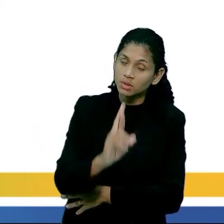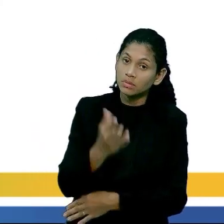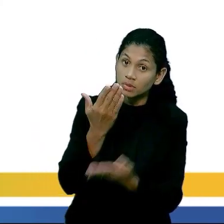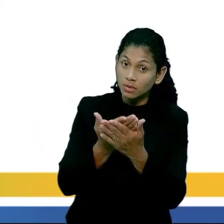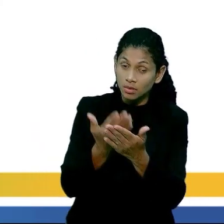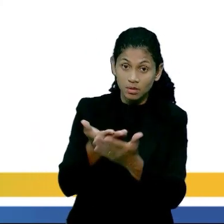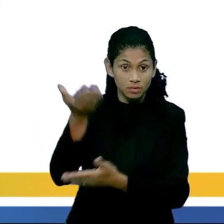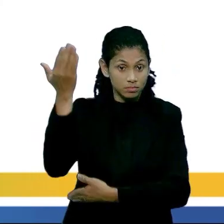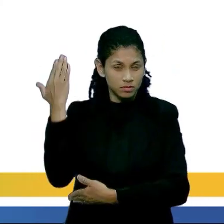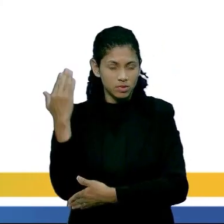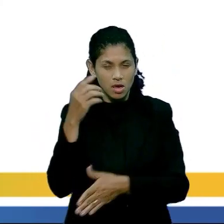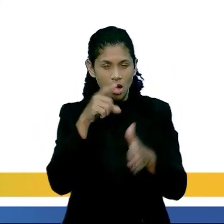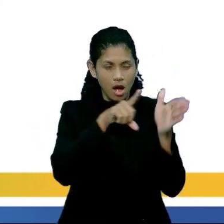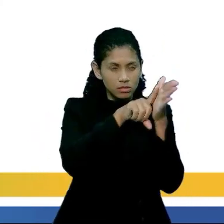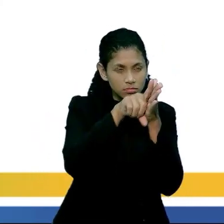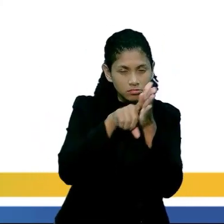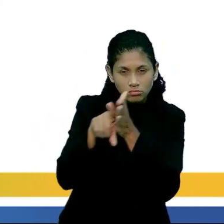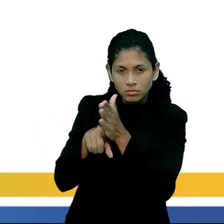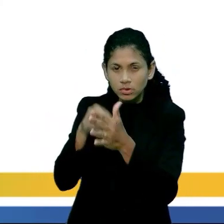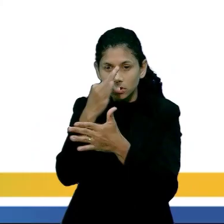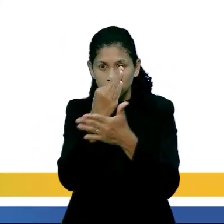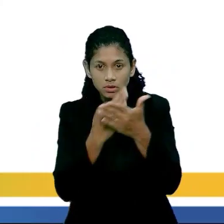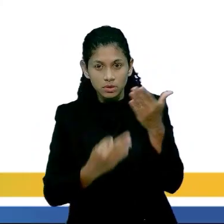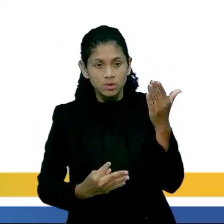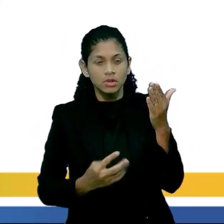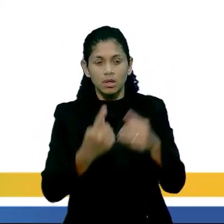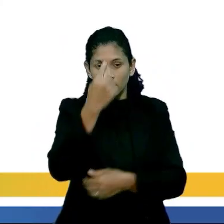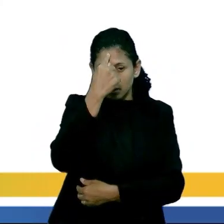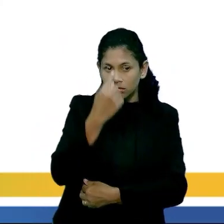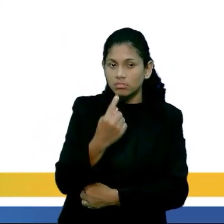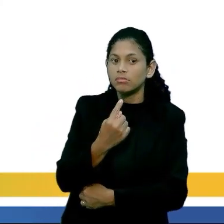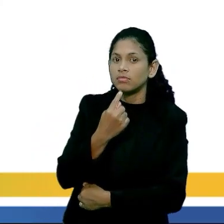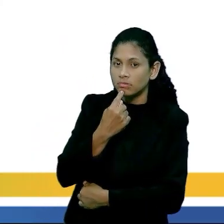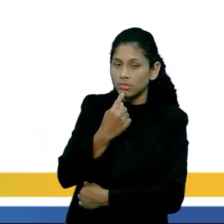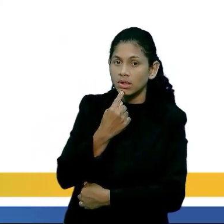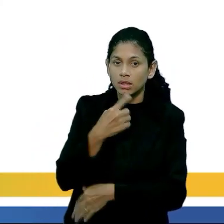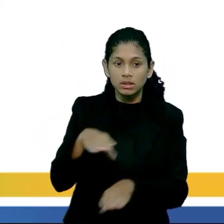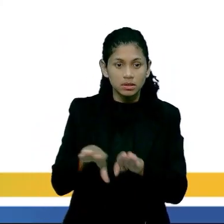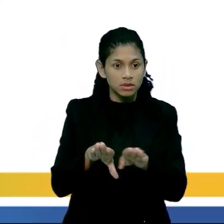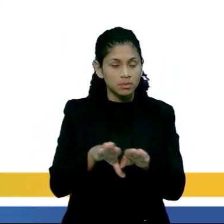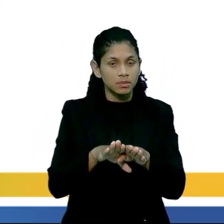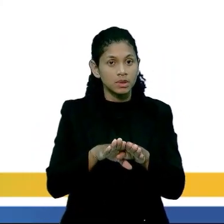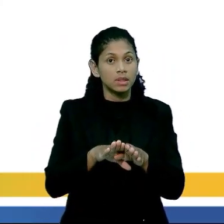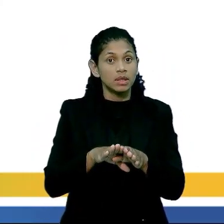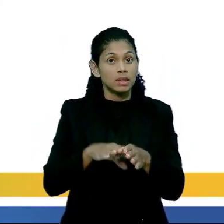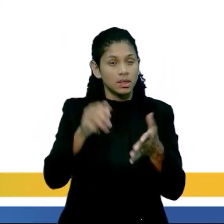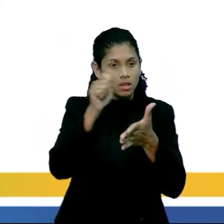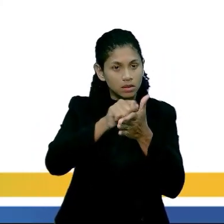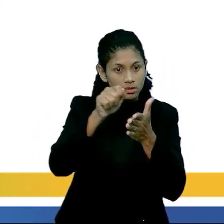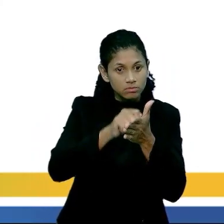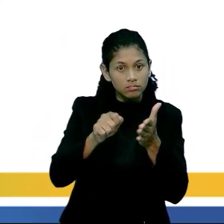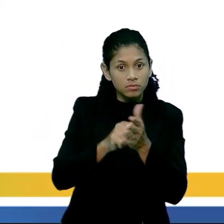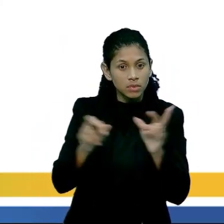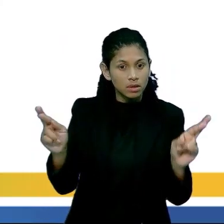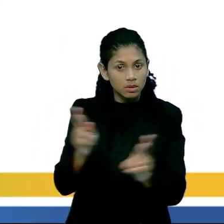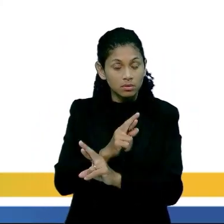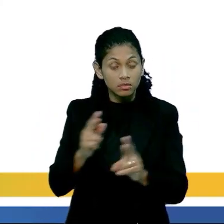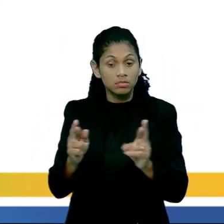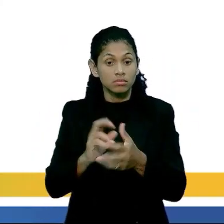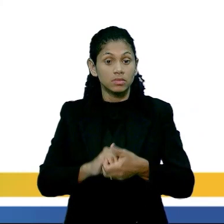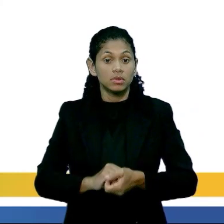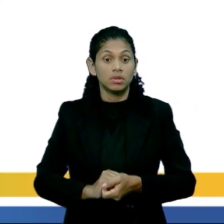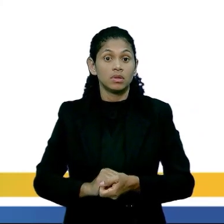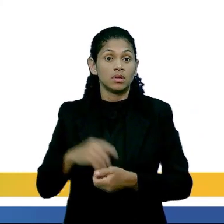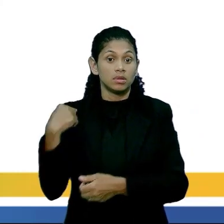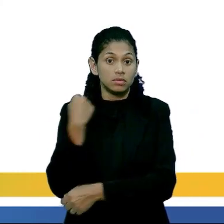faz análise textual, tanto imagética quanto a escrita. A gente faz a correlação, como a gente já tem